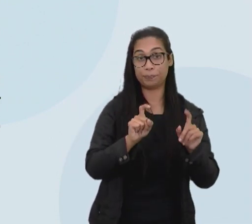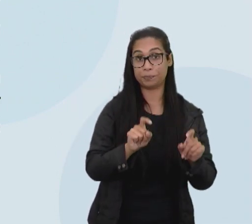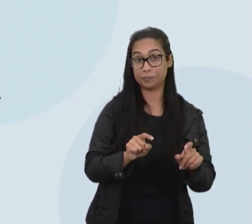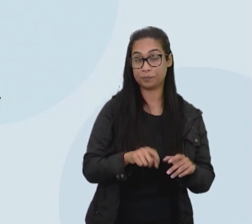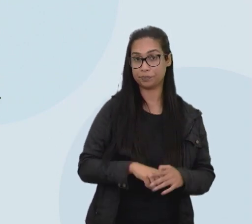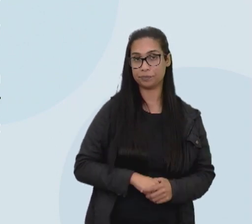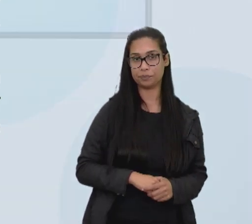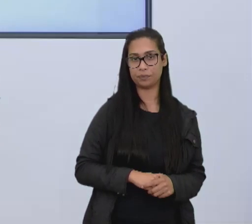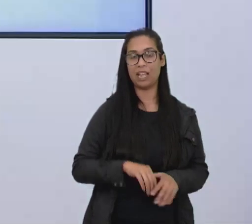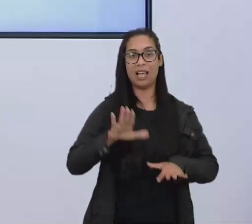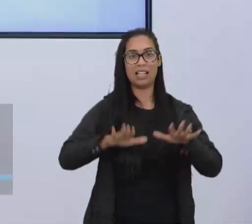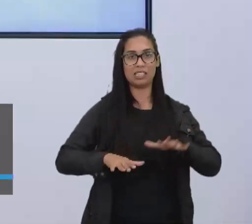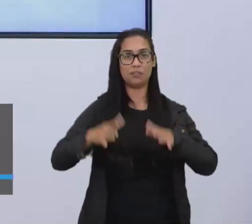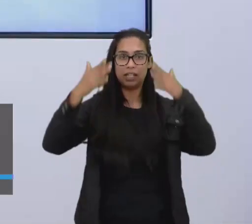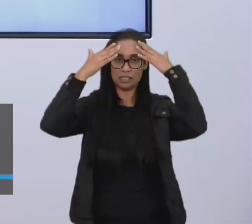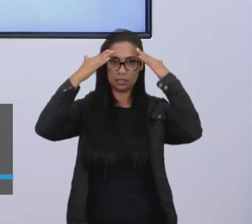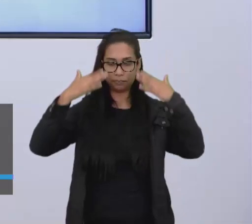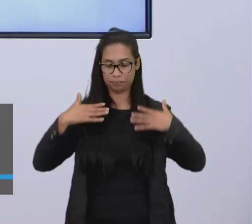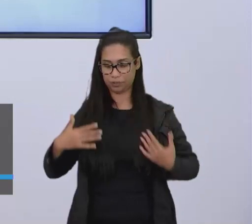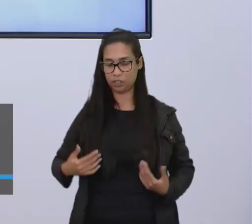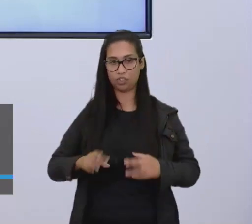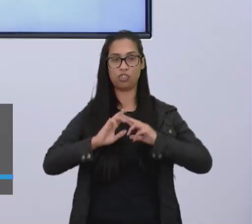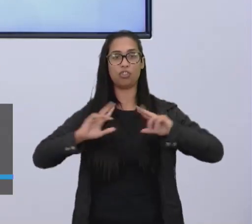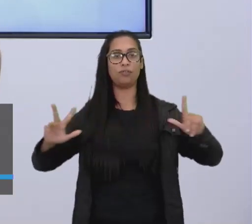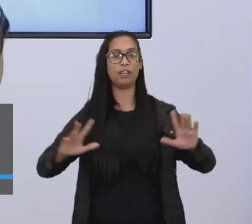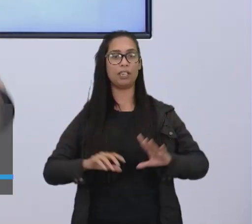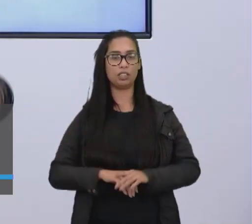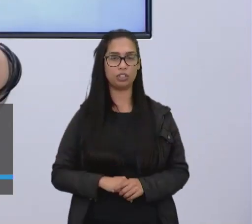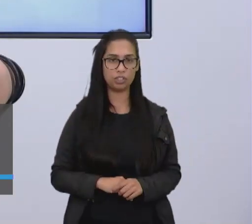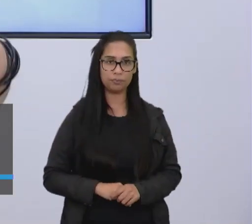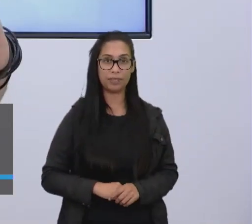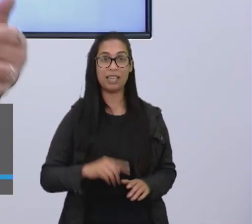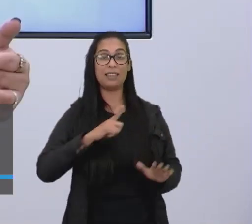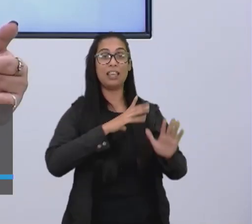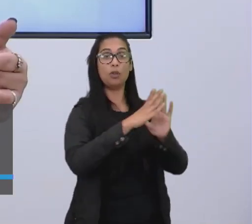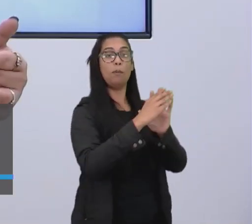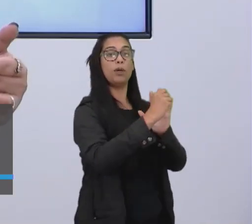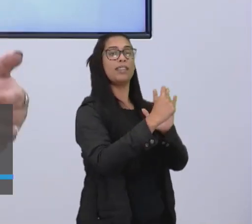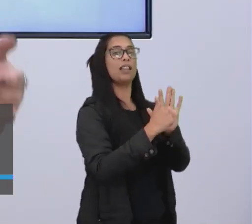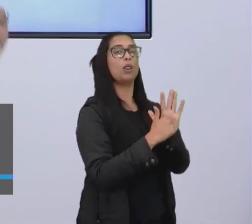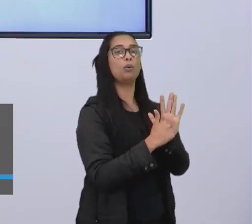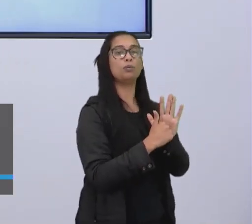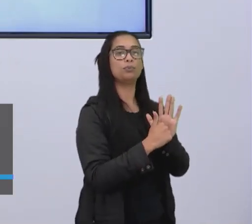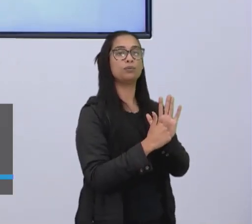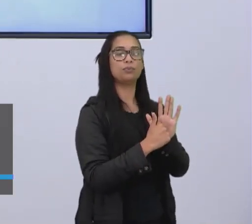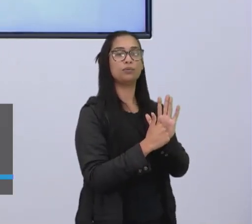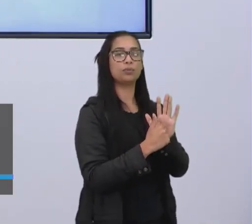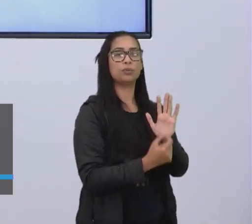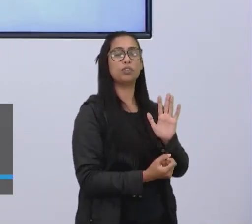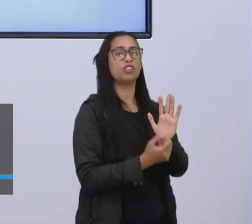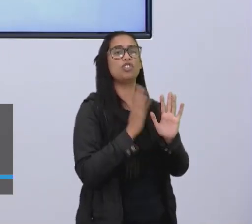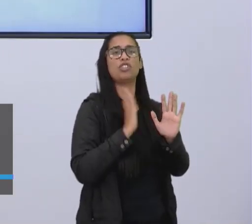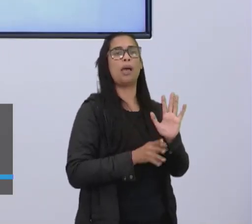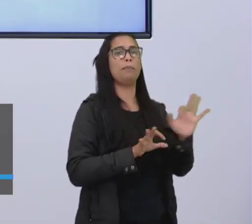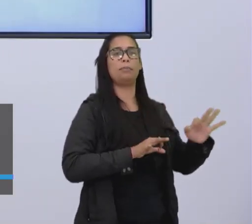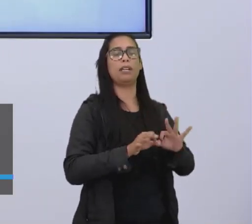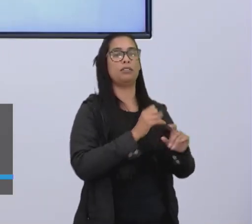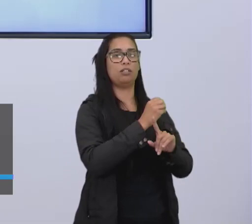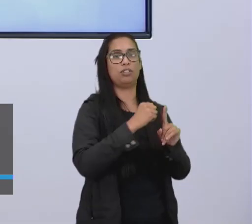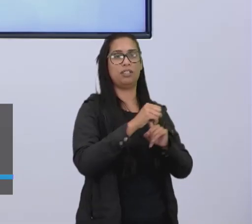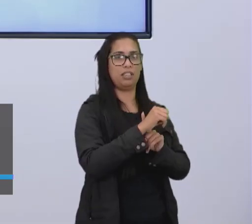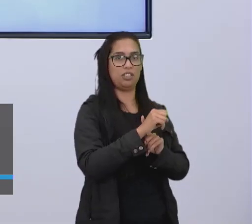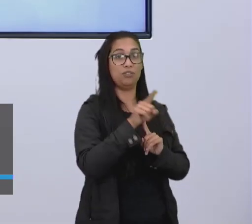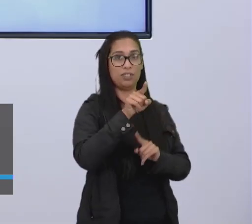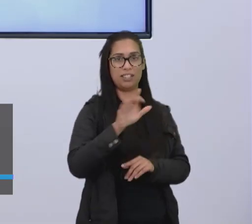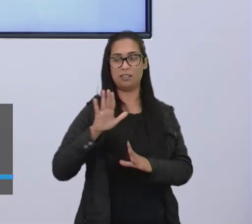estilo estético, que é o estilo padrão da sociedade, eu sou